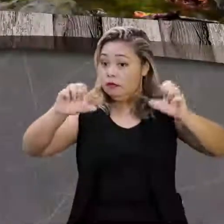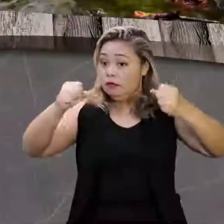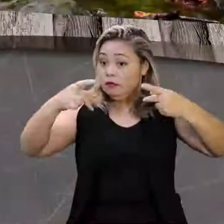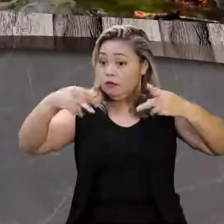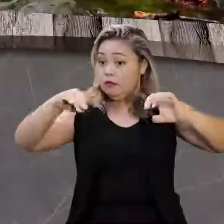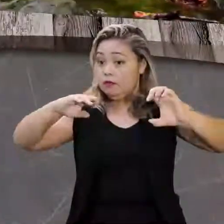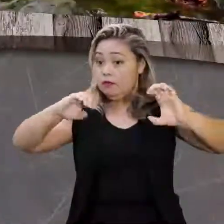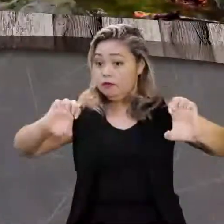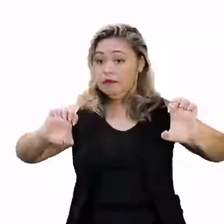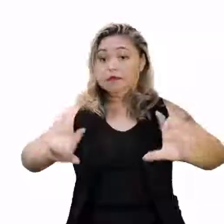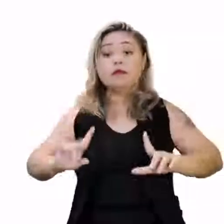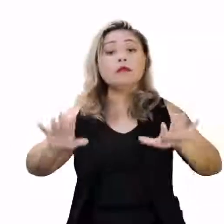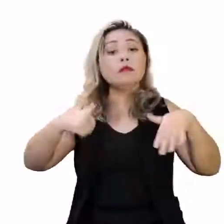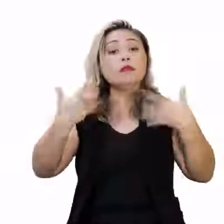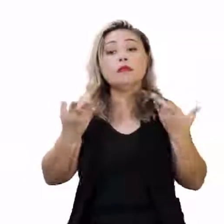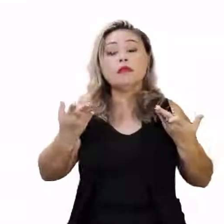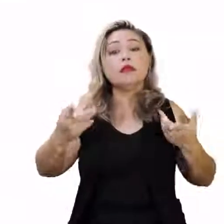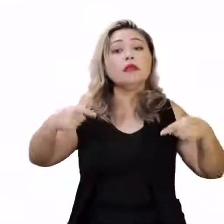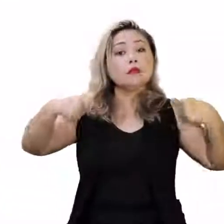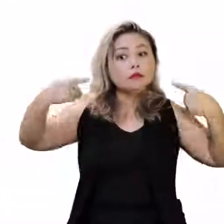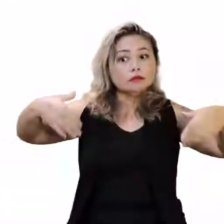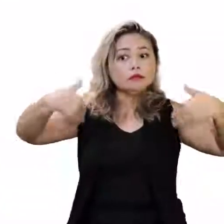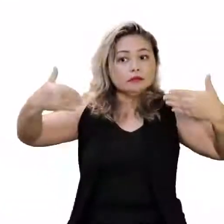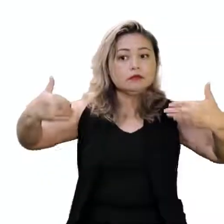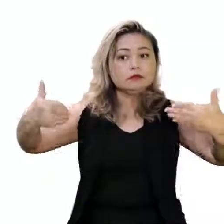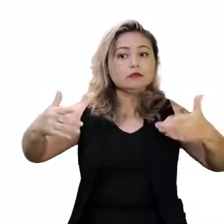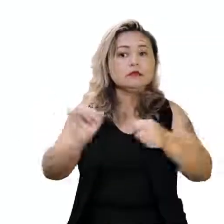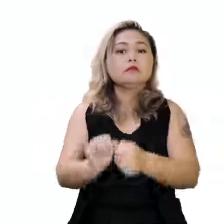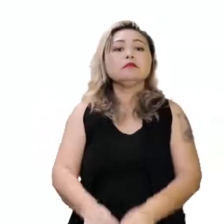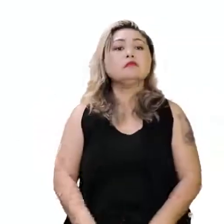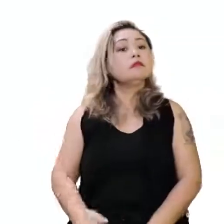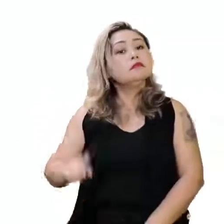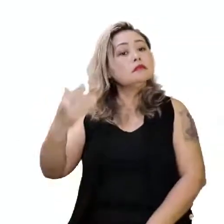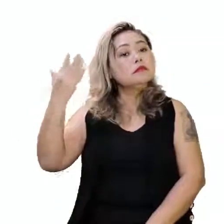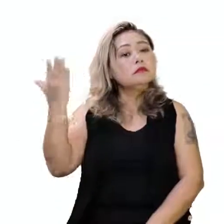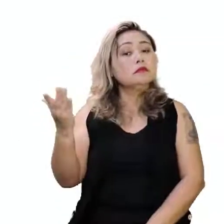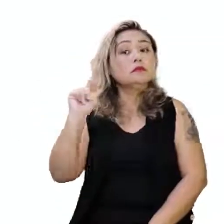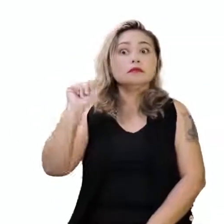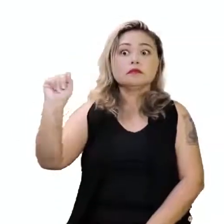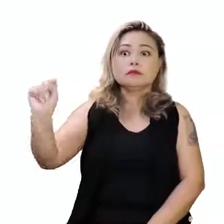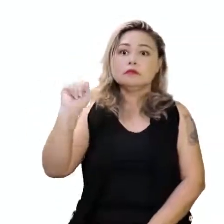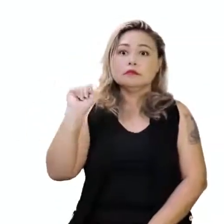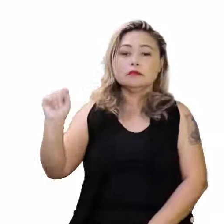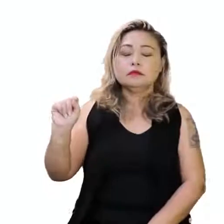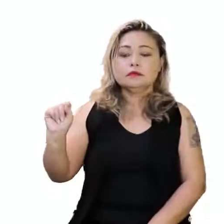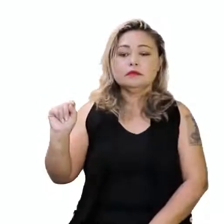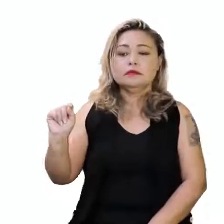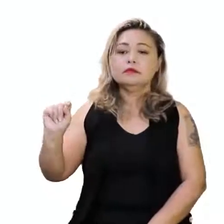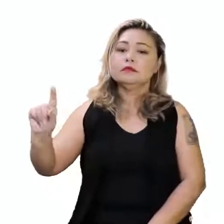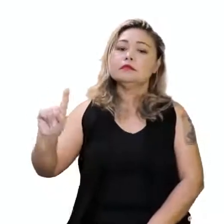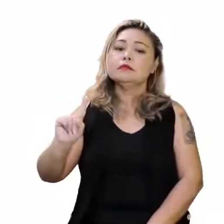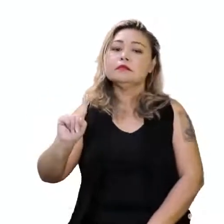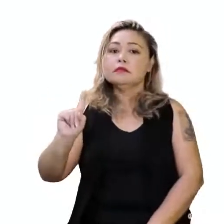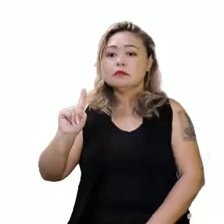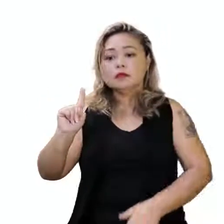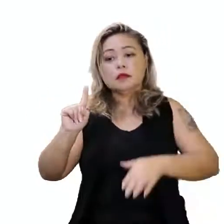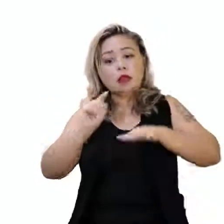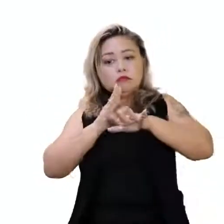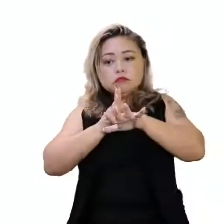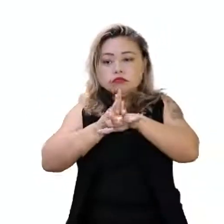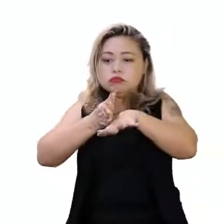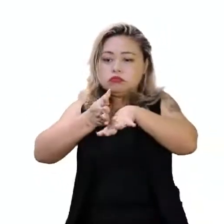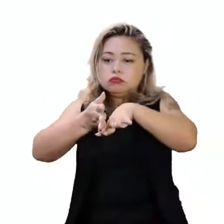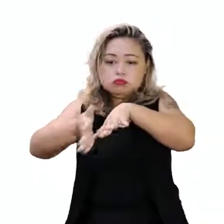prosseguir? Olha lá. Então, aqui a gente tem o que, professora? A gente tem uma